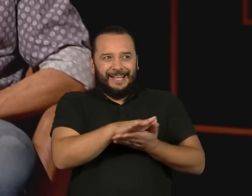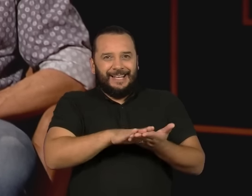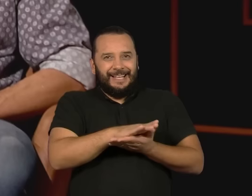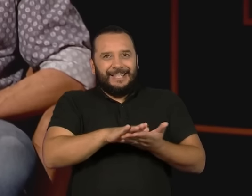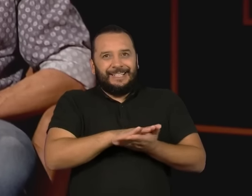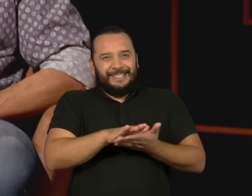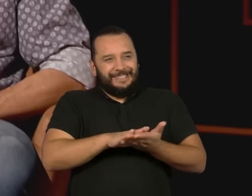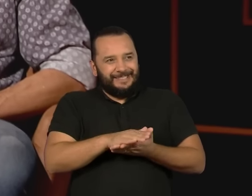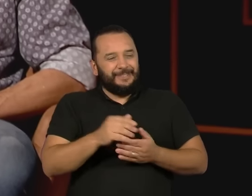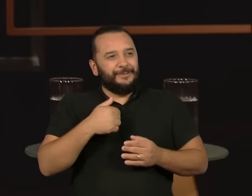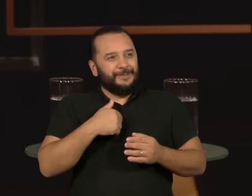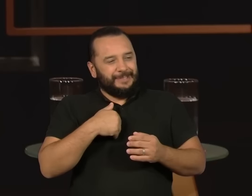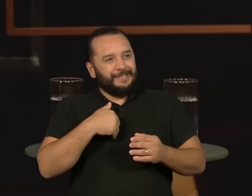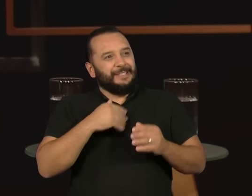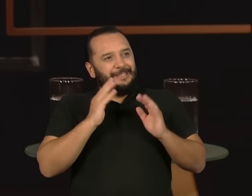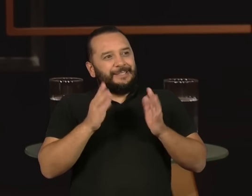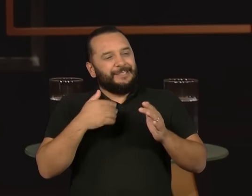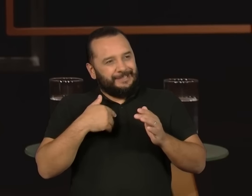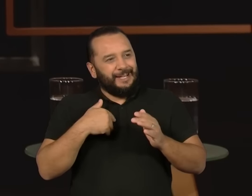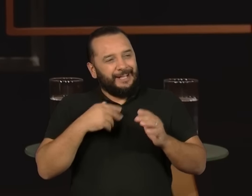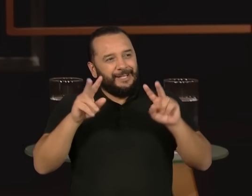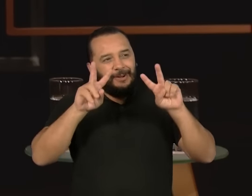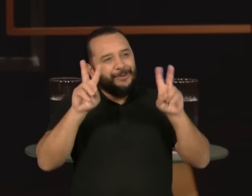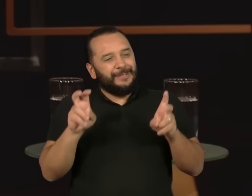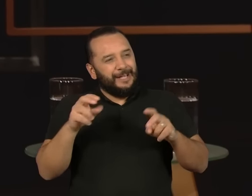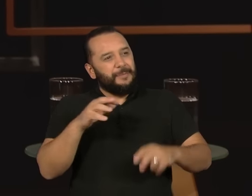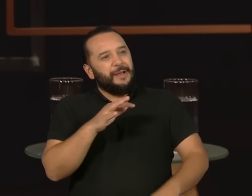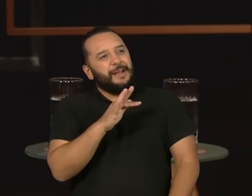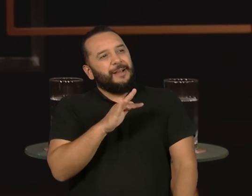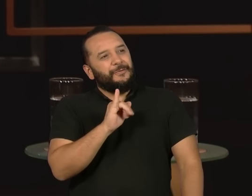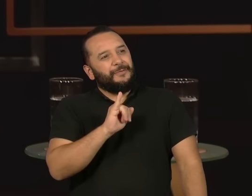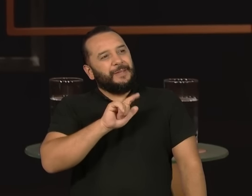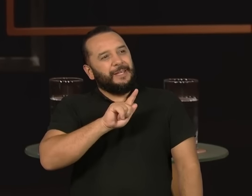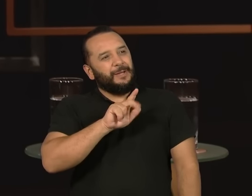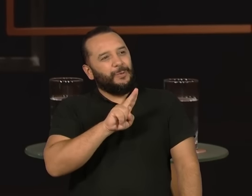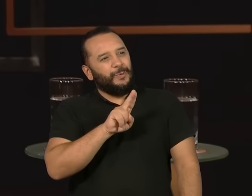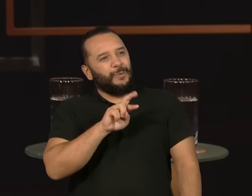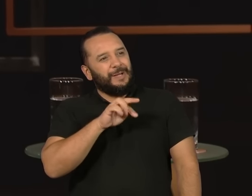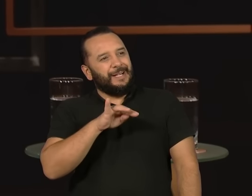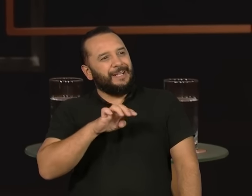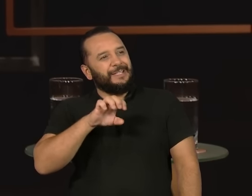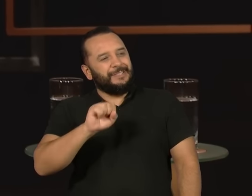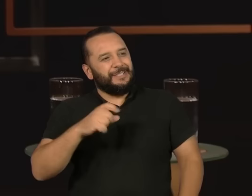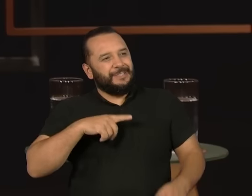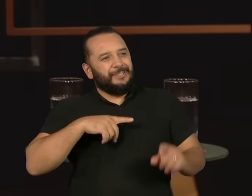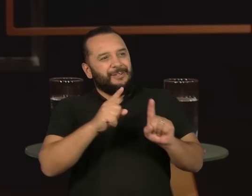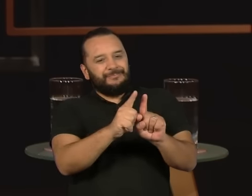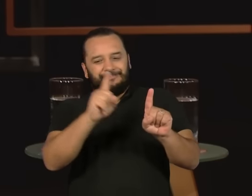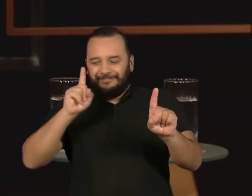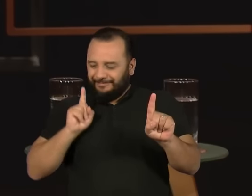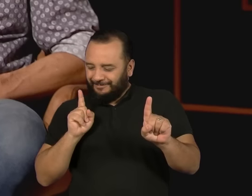como o figurante da sua peça. Queria que você fizesse uma reflexão sobre isso, figurantes e protagonistas.